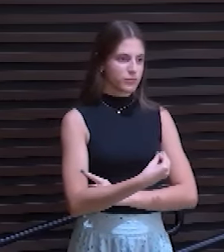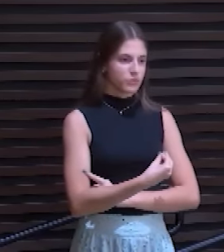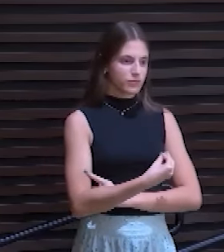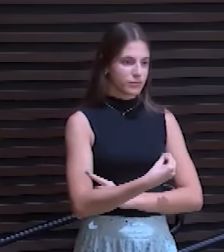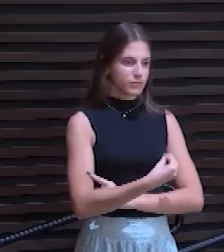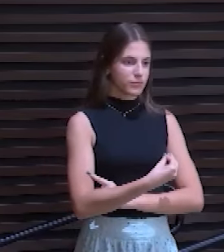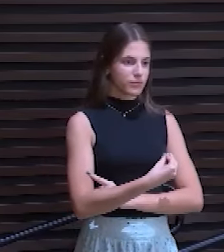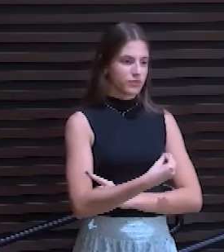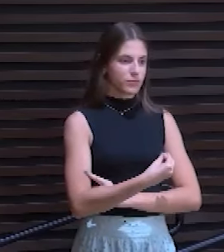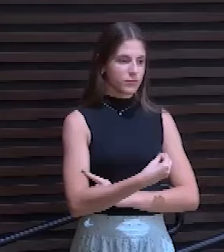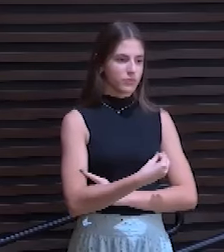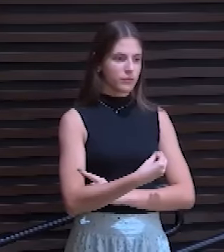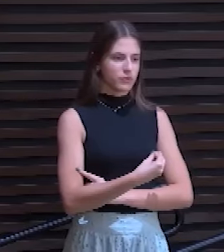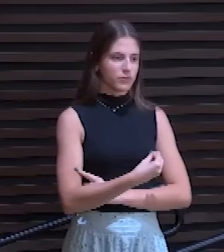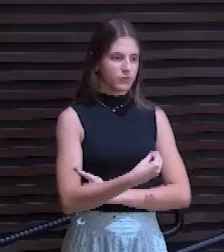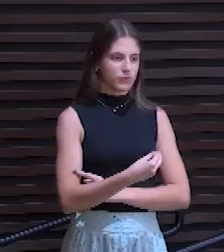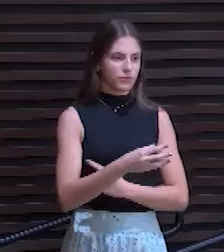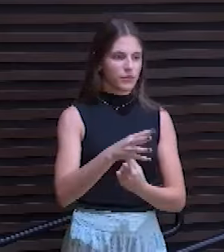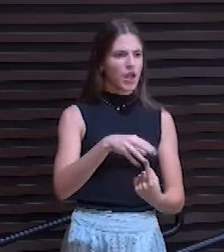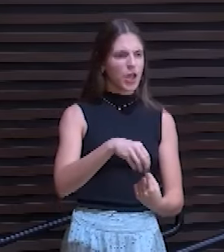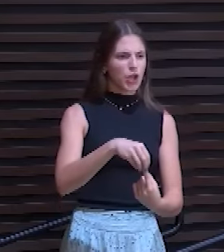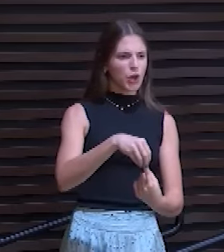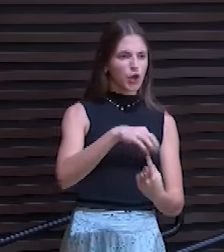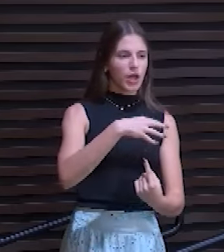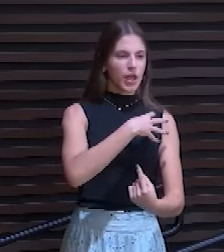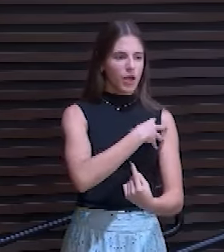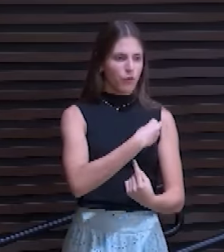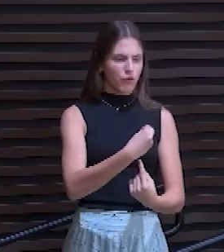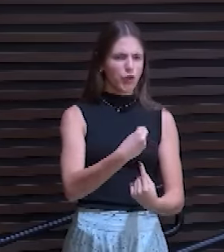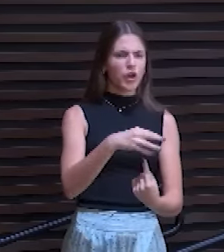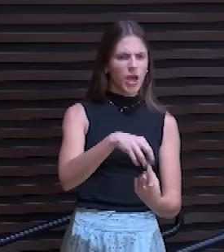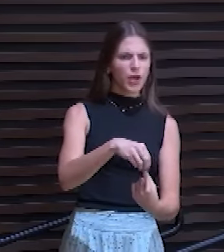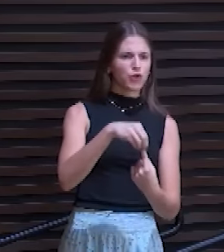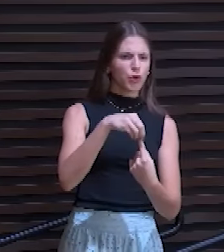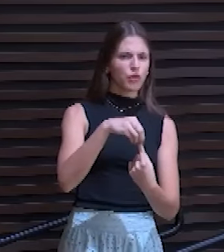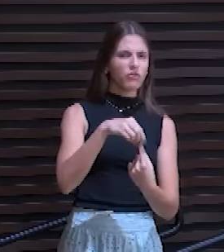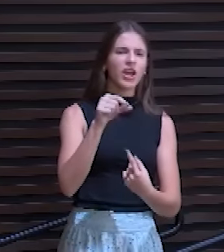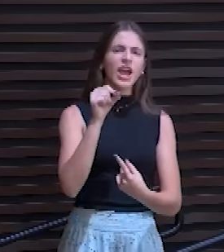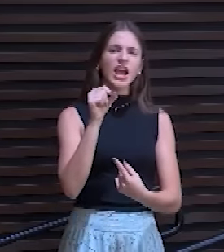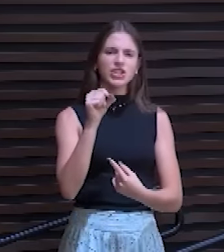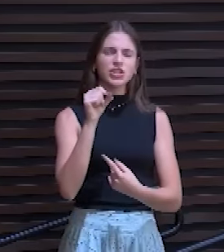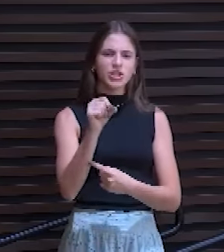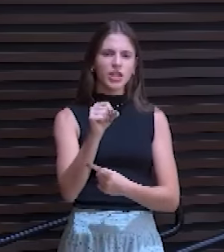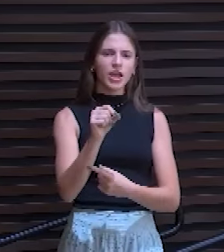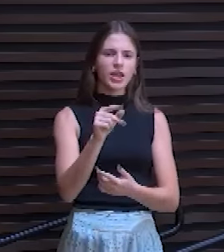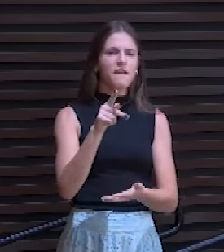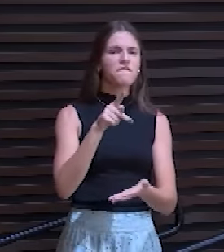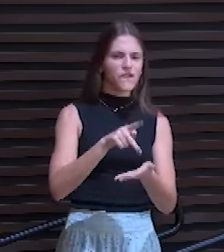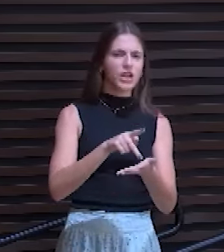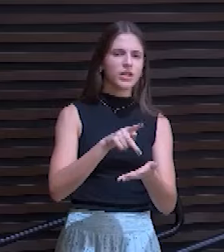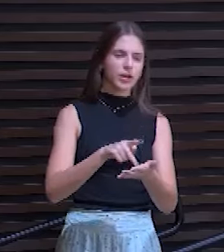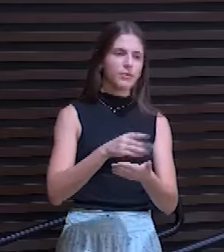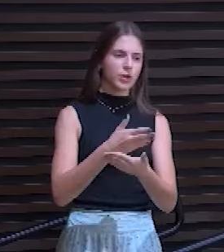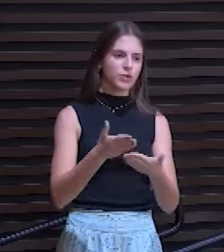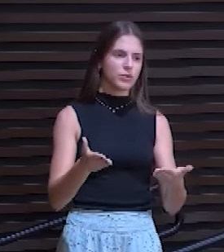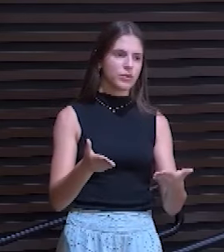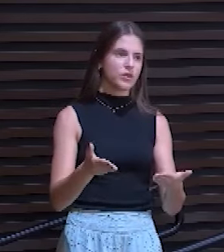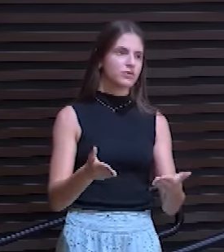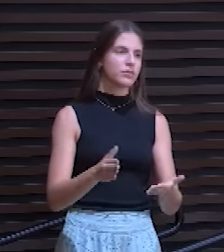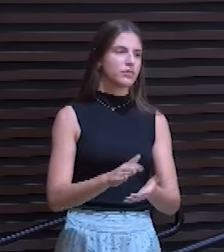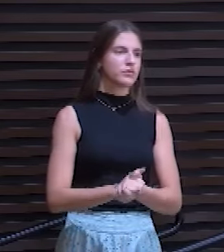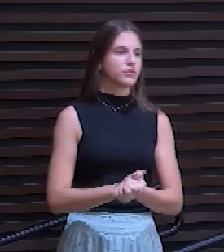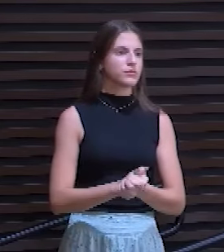De quem são seus filhos? De quem realmente são seus filhos? Porque